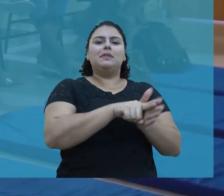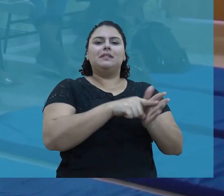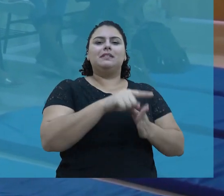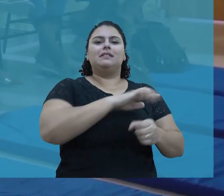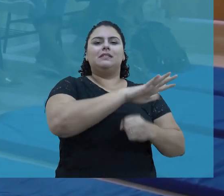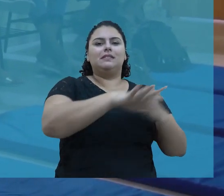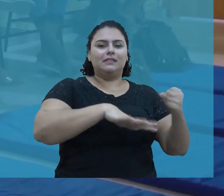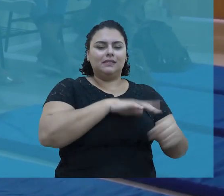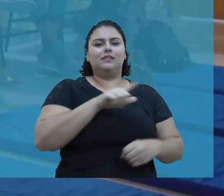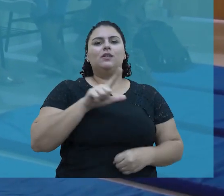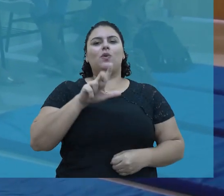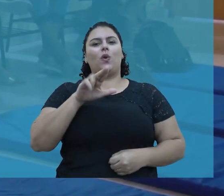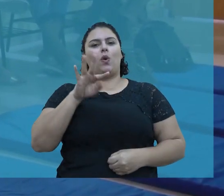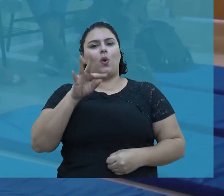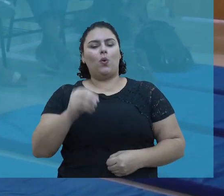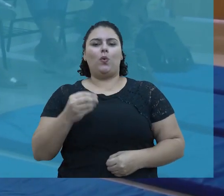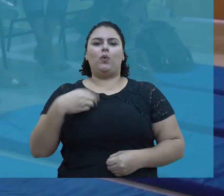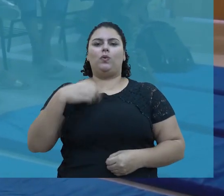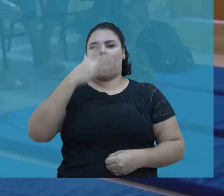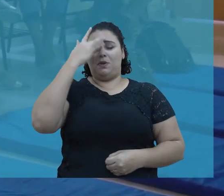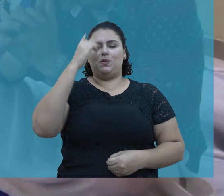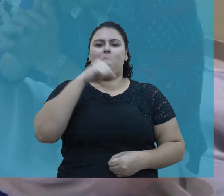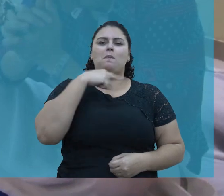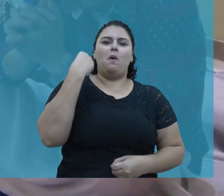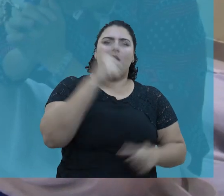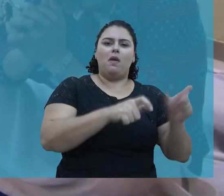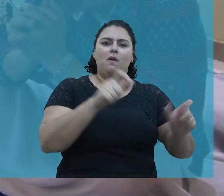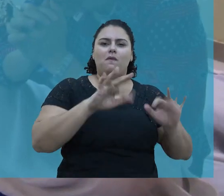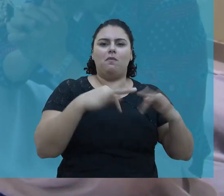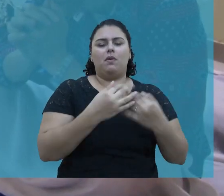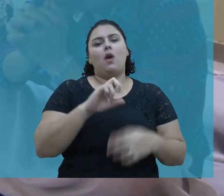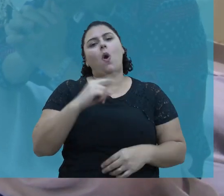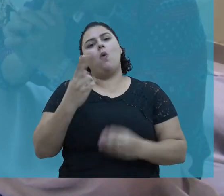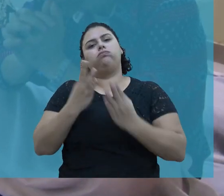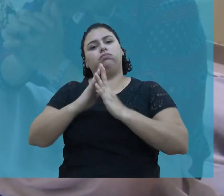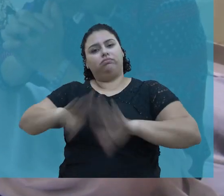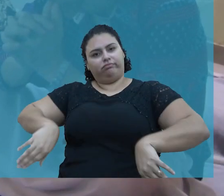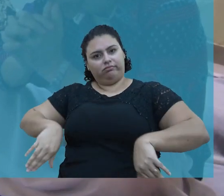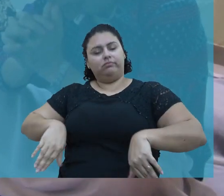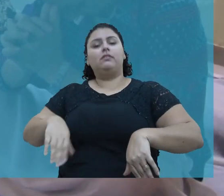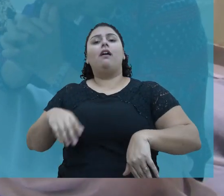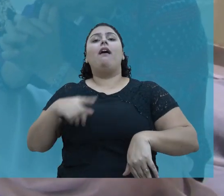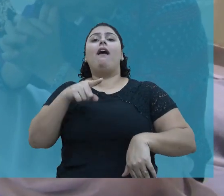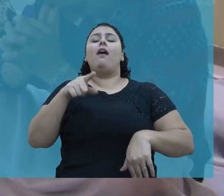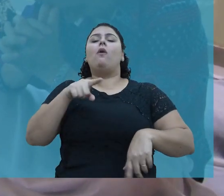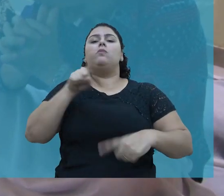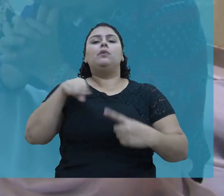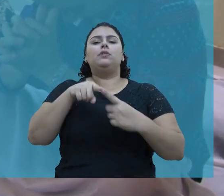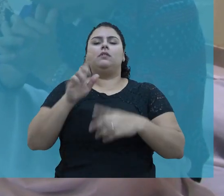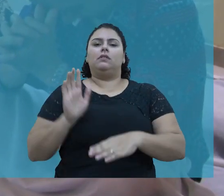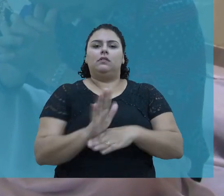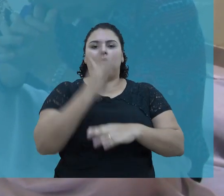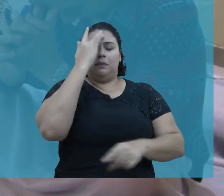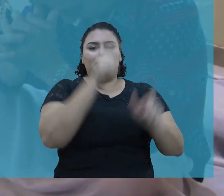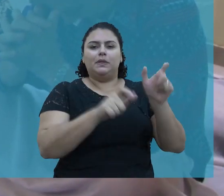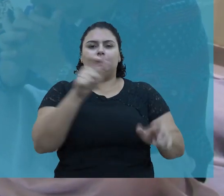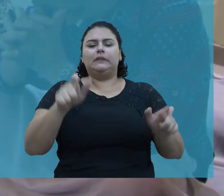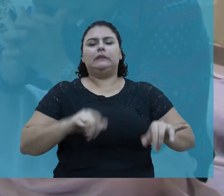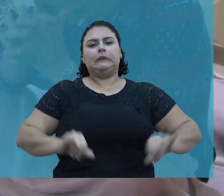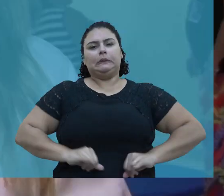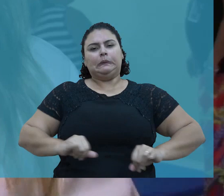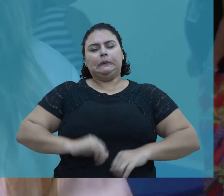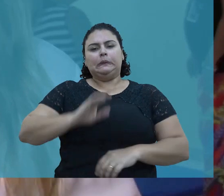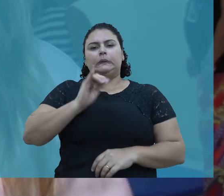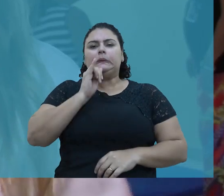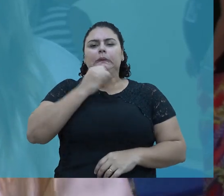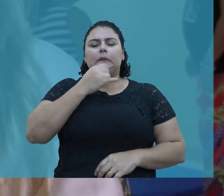extensão em perda, luto e separação. A iniciativa tem o objetivo de auxiliar quem está vivendo algum tipo de